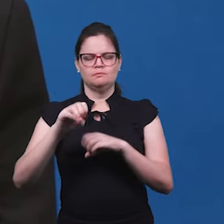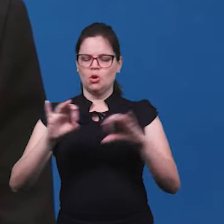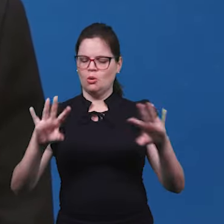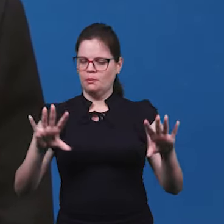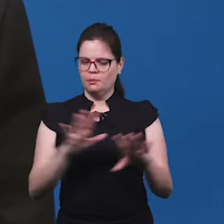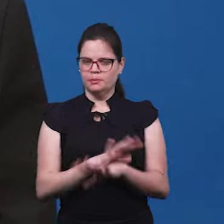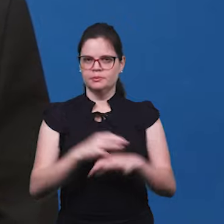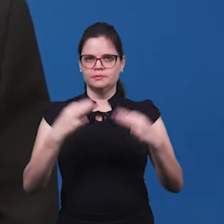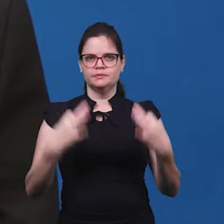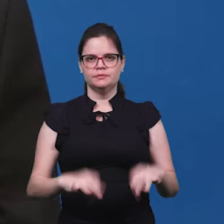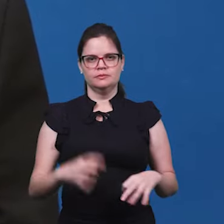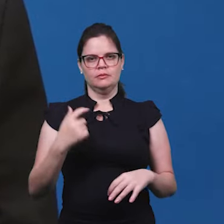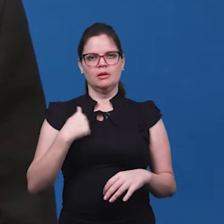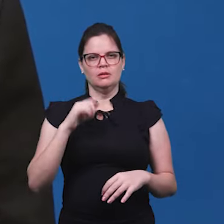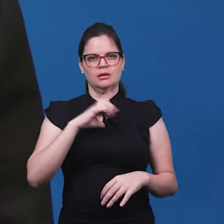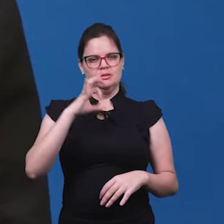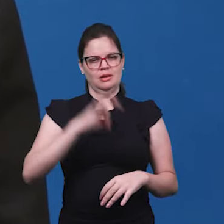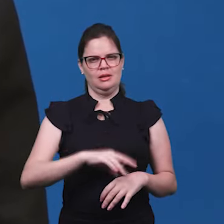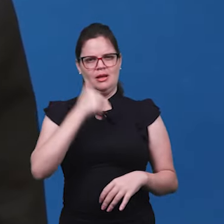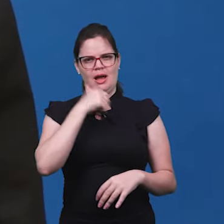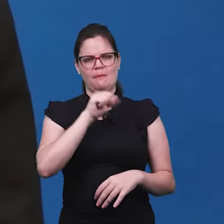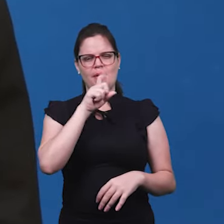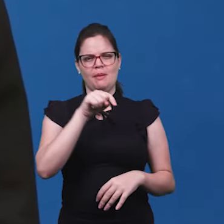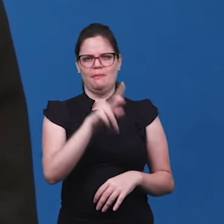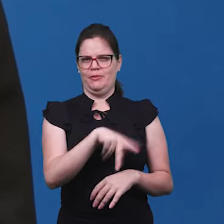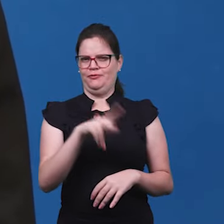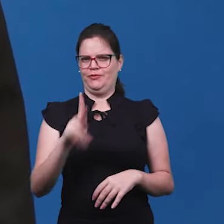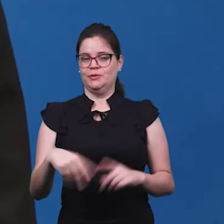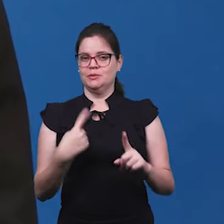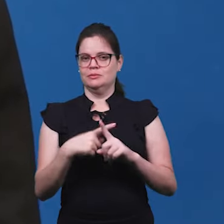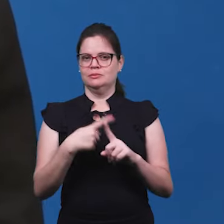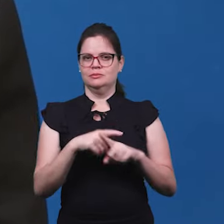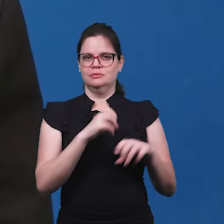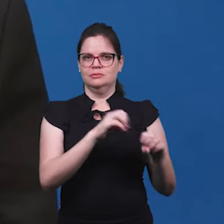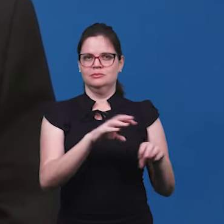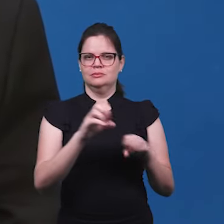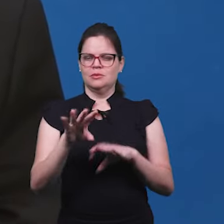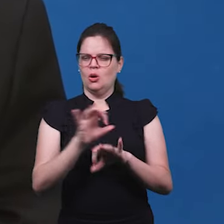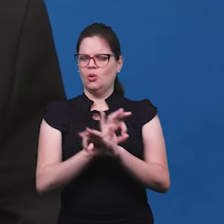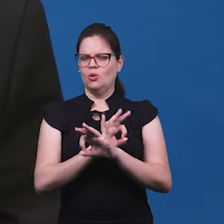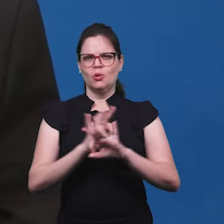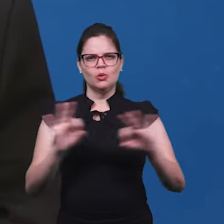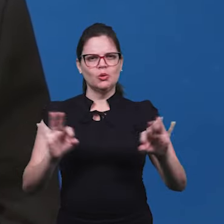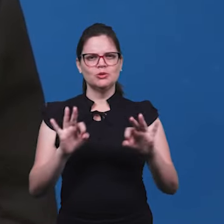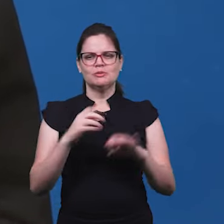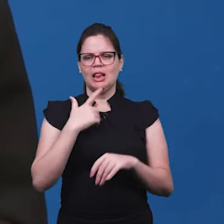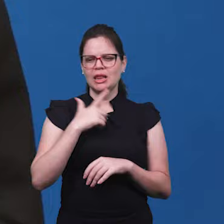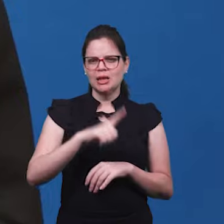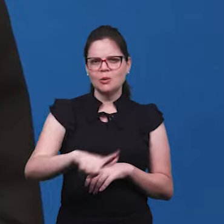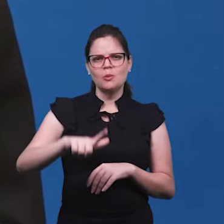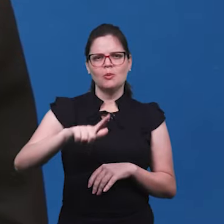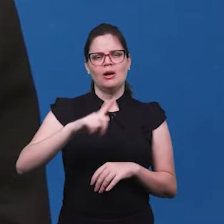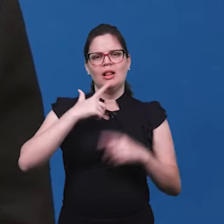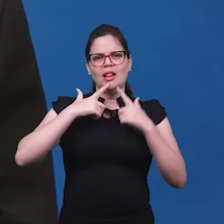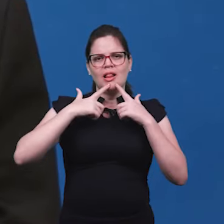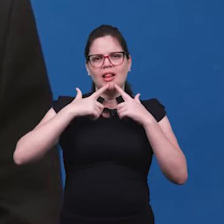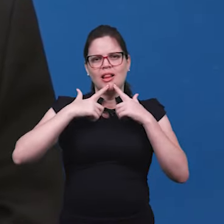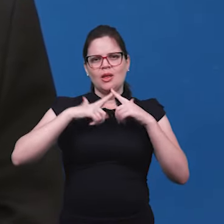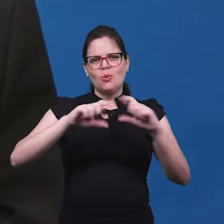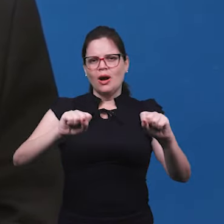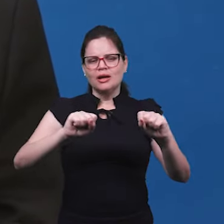uma palavra muito boa, numa linguagem muito compreensiva, para uma criança, da classe intermediária, mas que